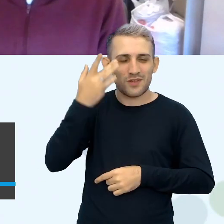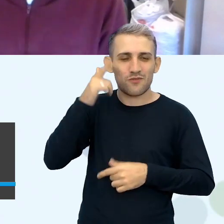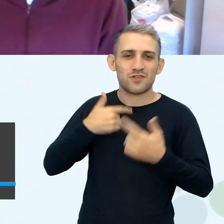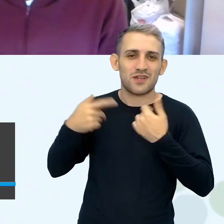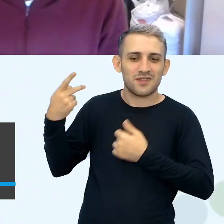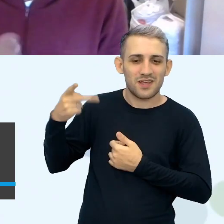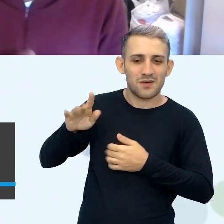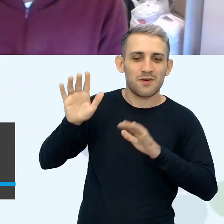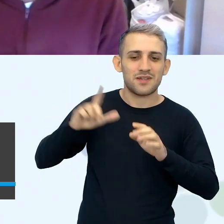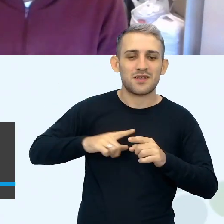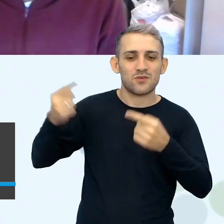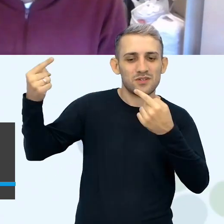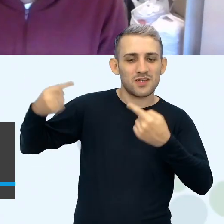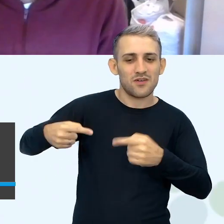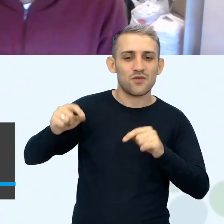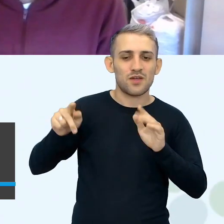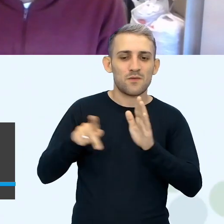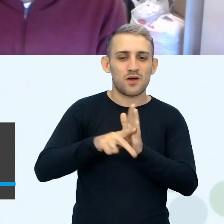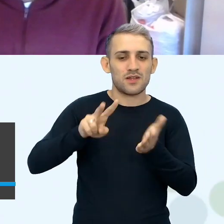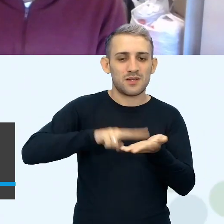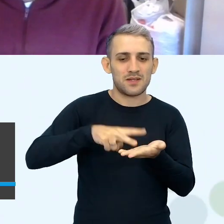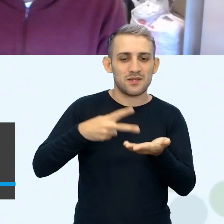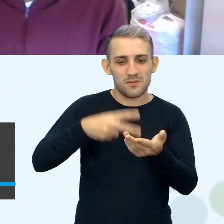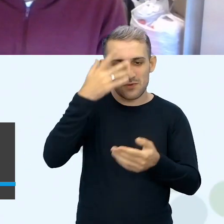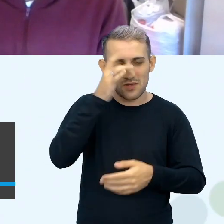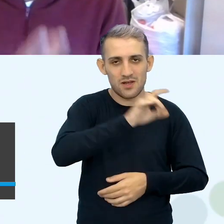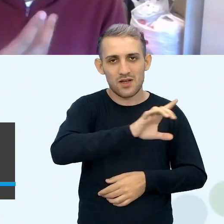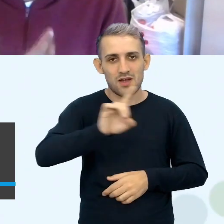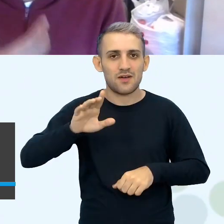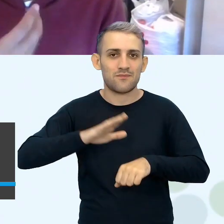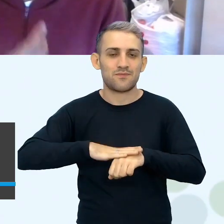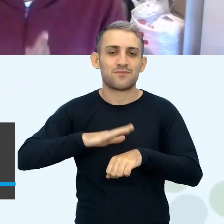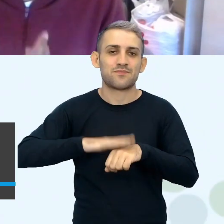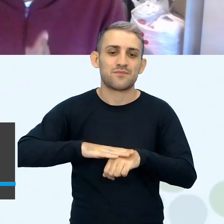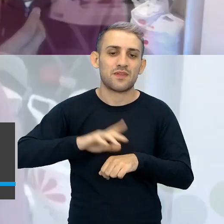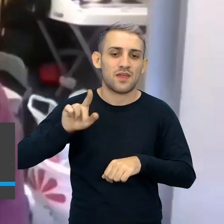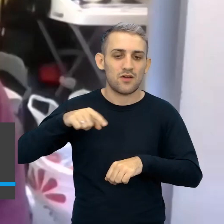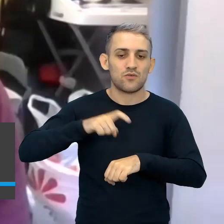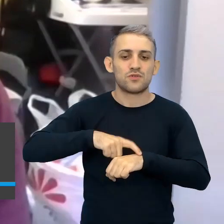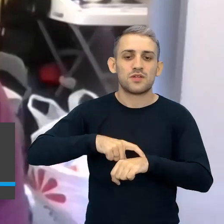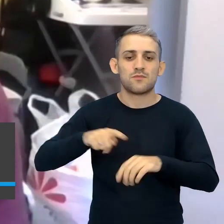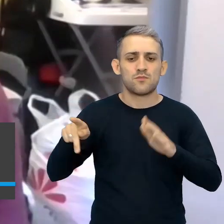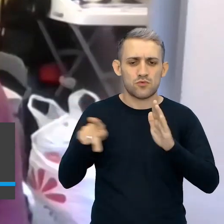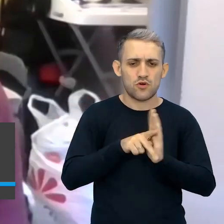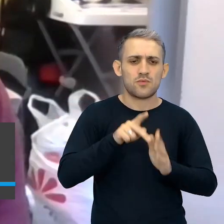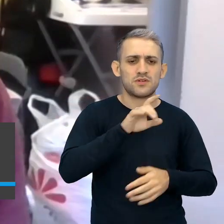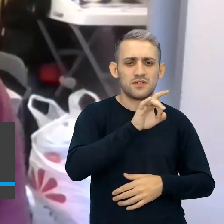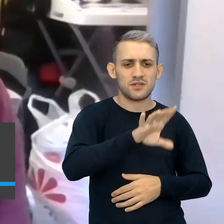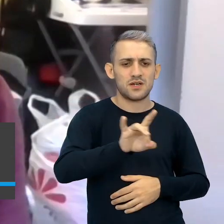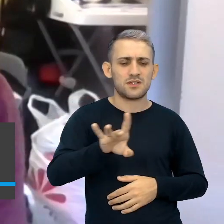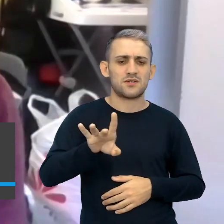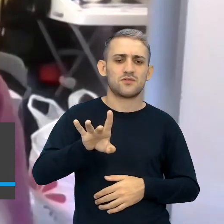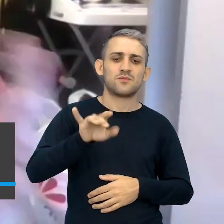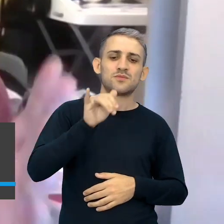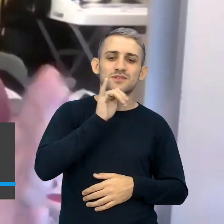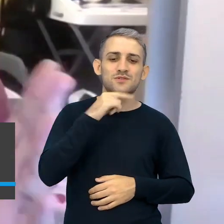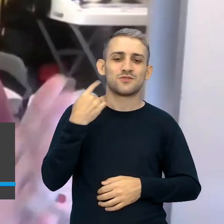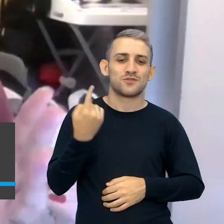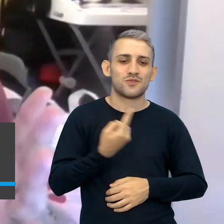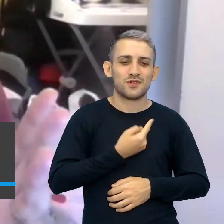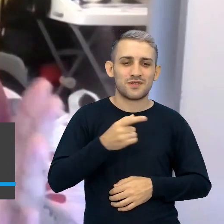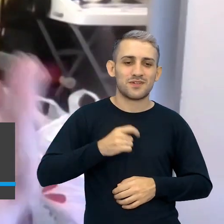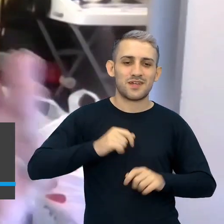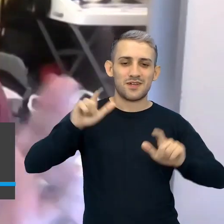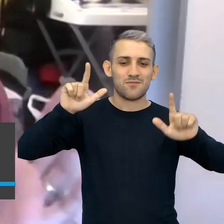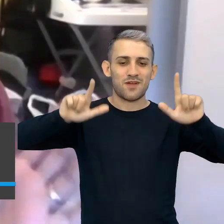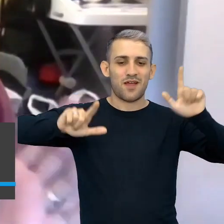você está competindo também com a interpretação que cada pessoa faz. E aí é um momento muito pessoal, né? Que você coloca na tela